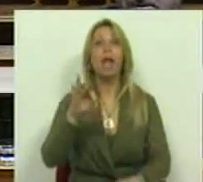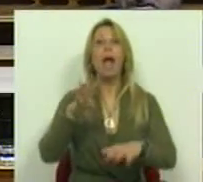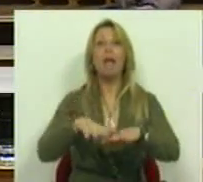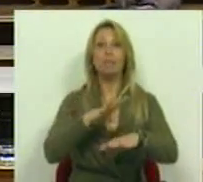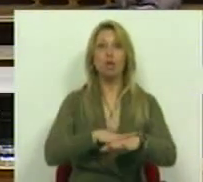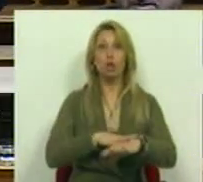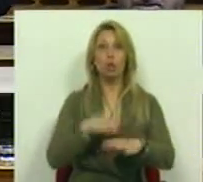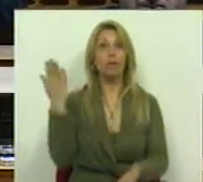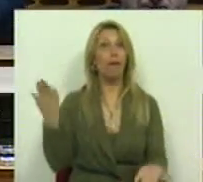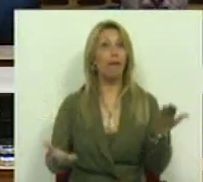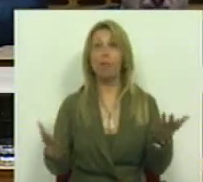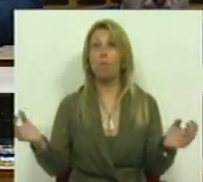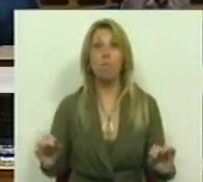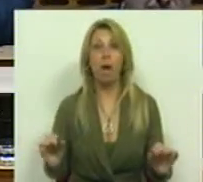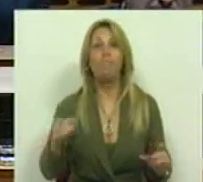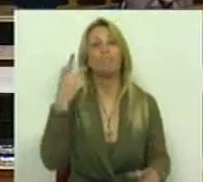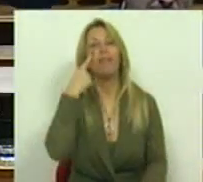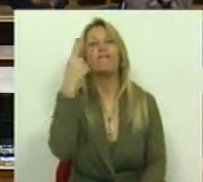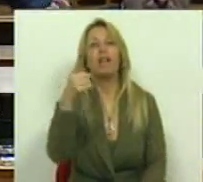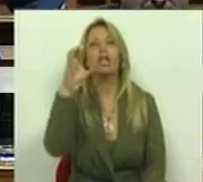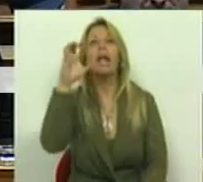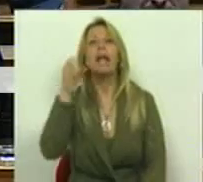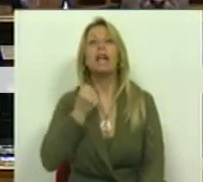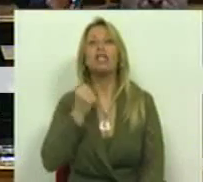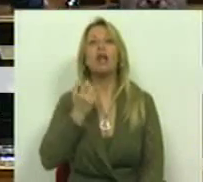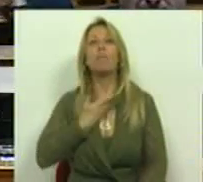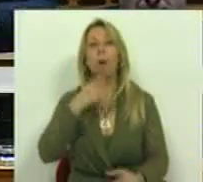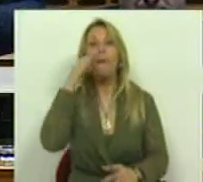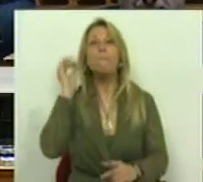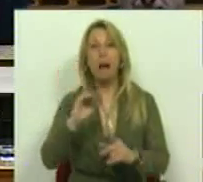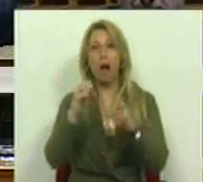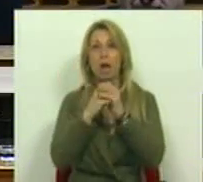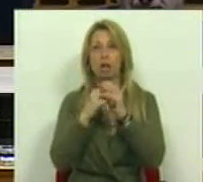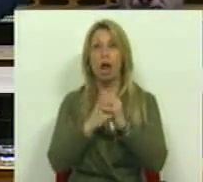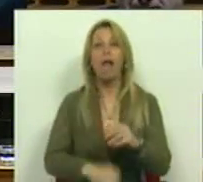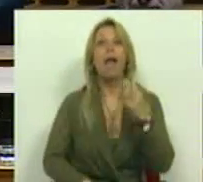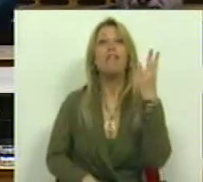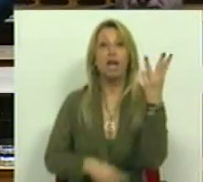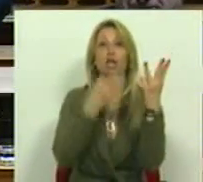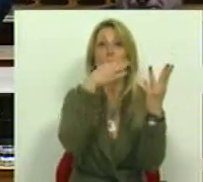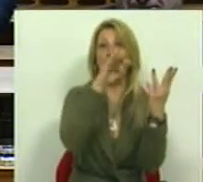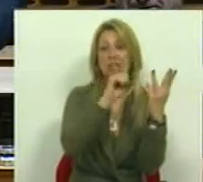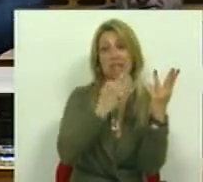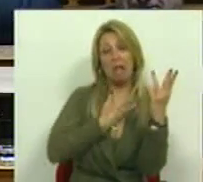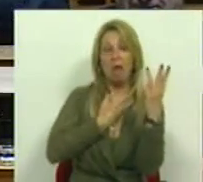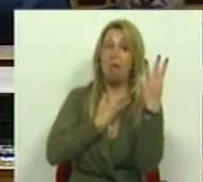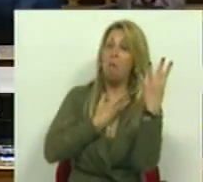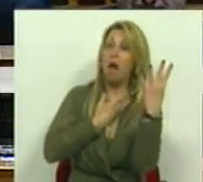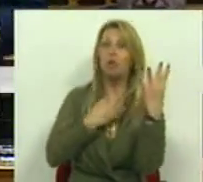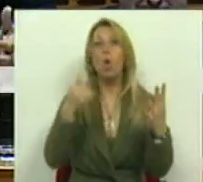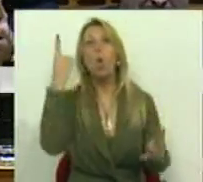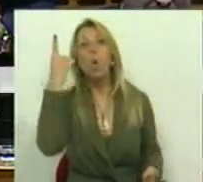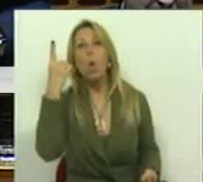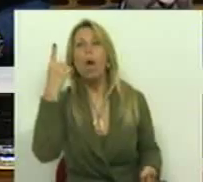este equilíbrio. Veja a Caixa Geral de Depósitos, 3 para o PSD, ou 4, e 1 para o CDS. É uma situação